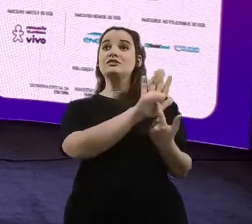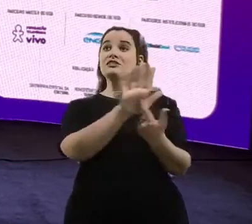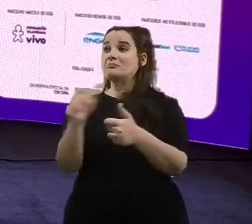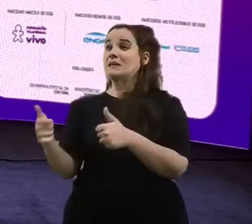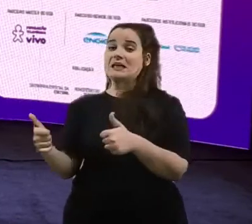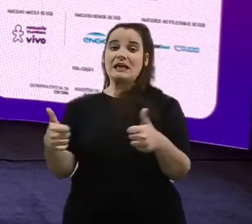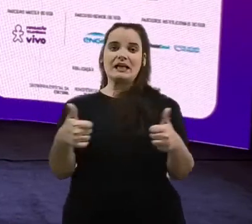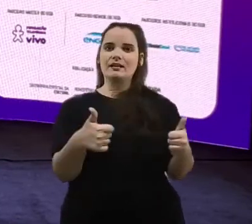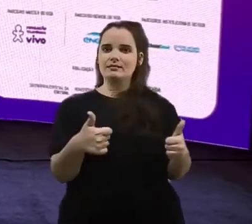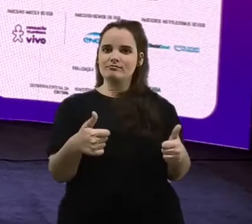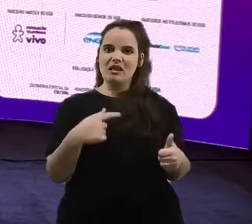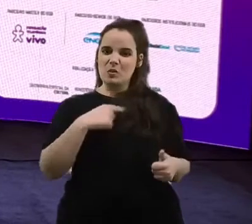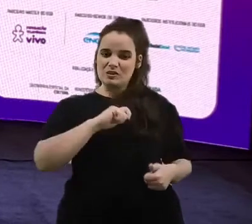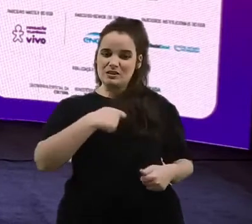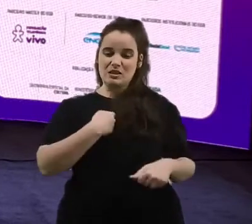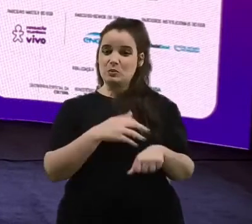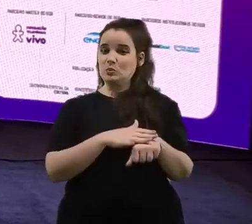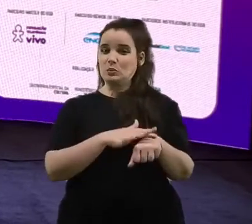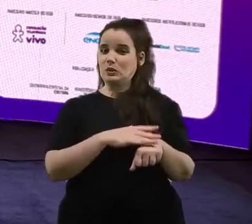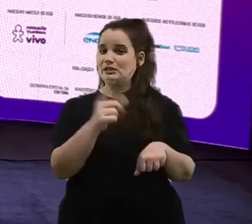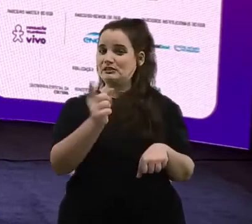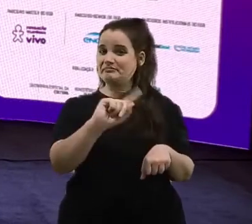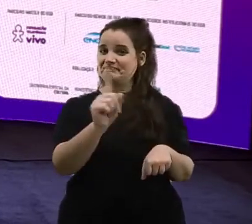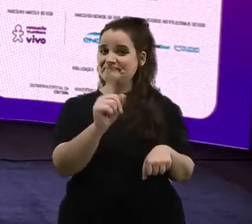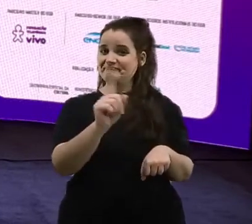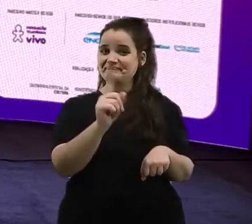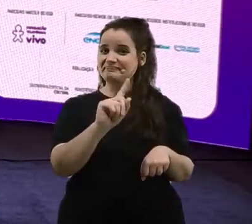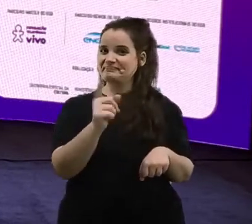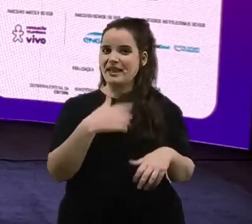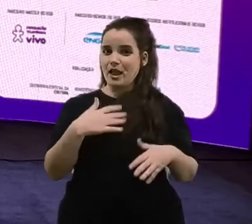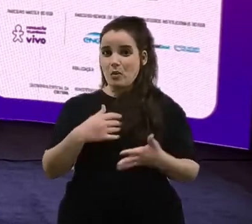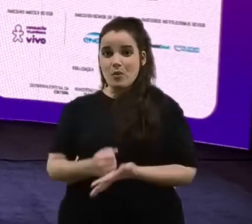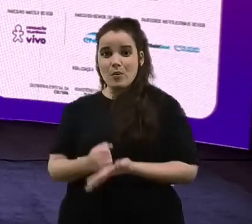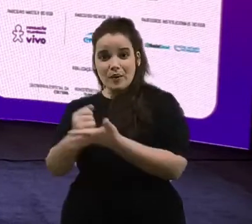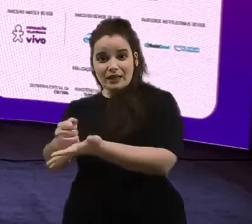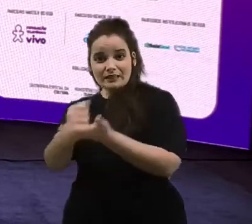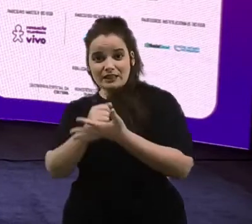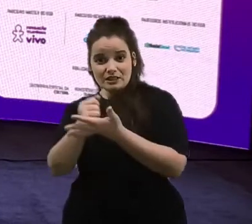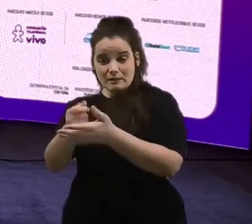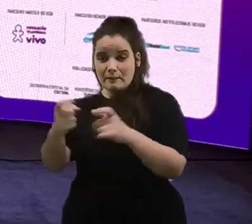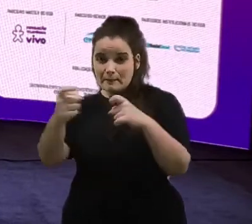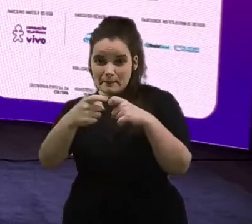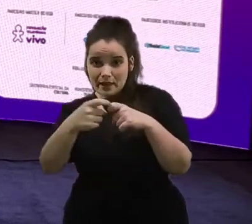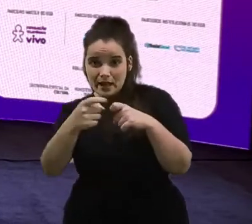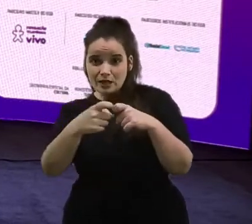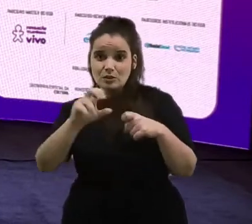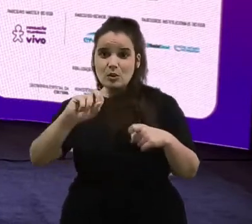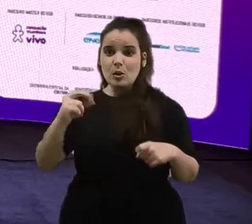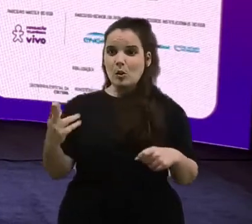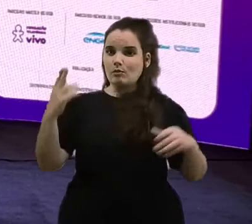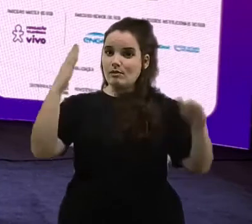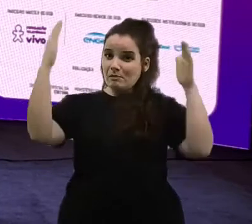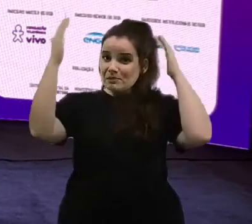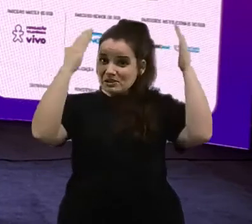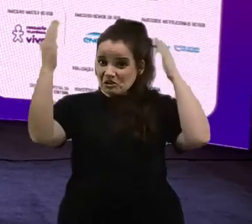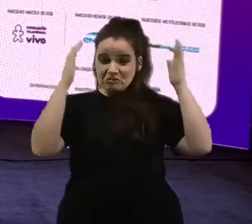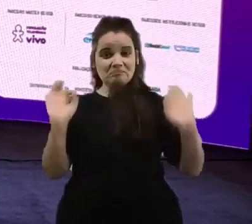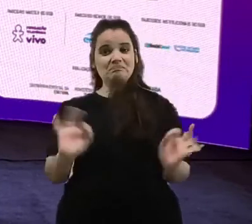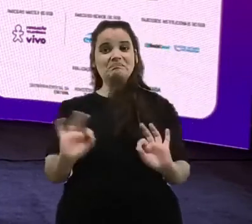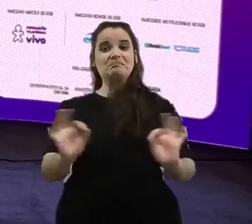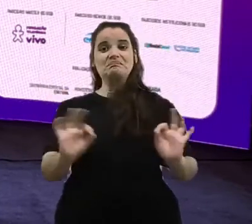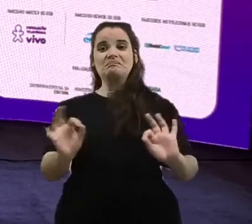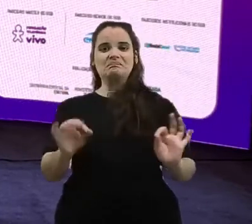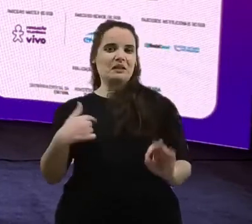E, às vezes, elas não procuram atendimento nem médico, nem psicológico, ou porque não pode pagar, mas também porque